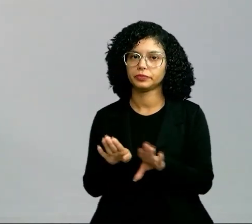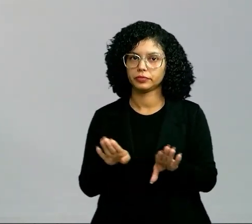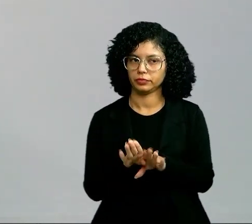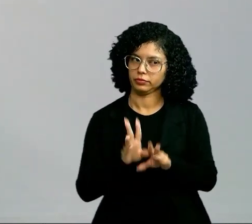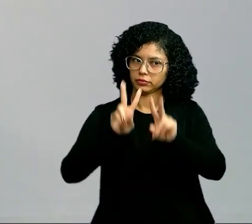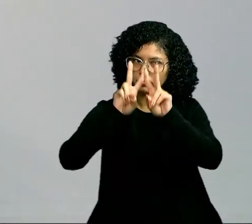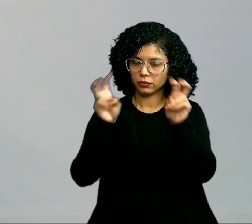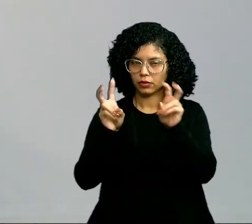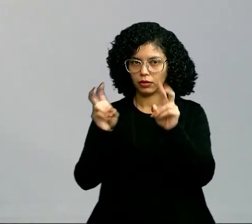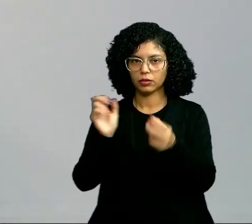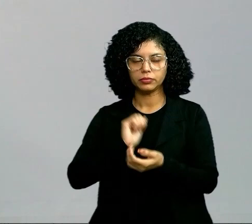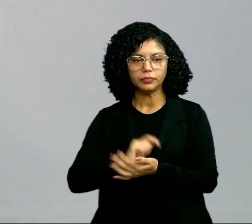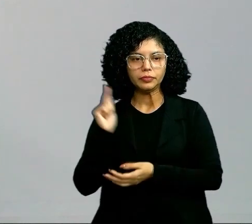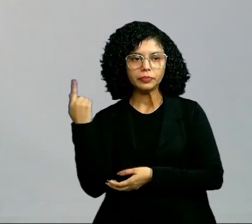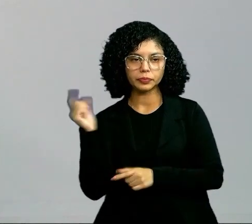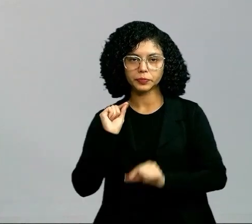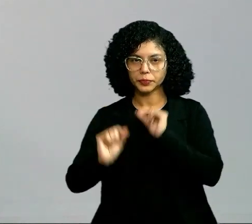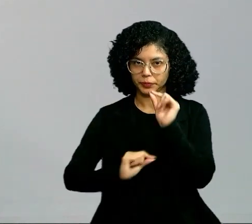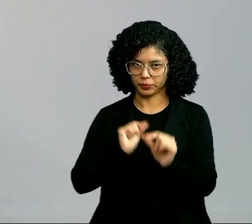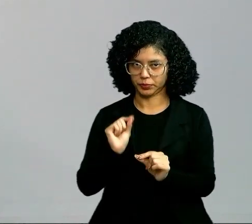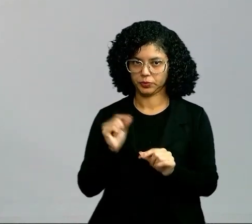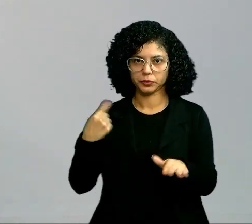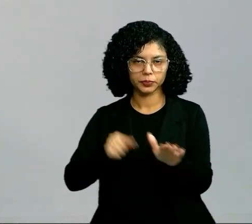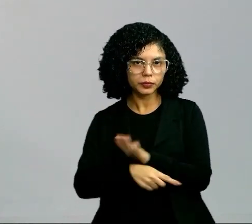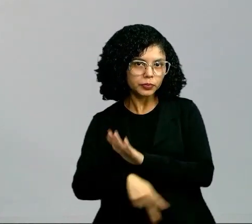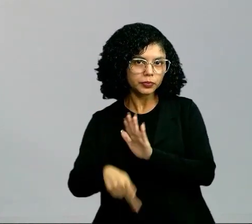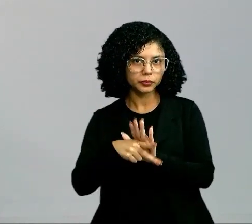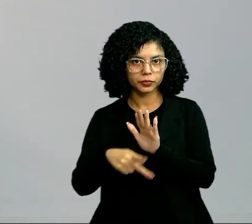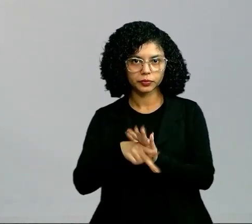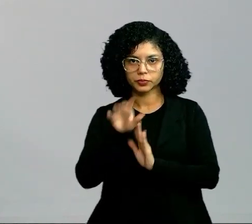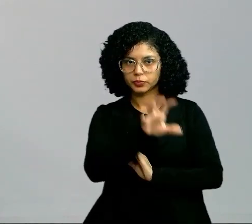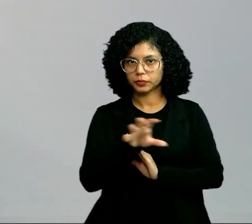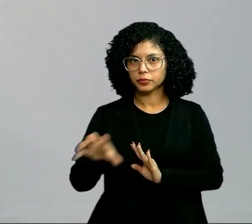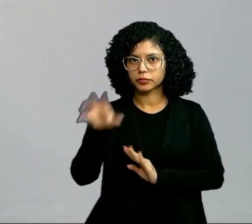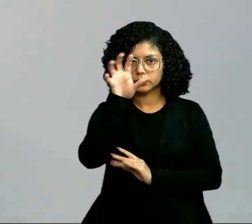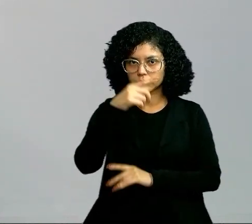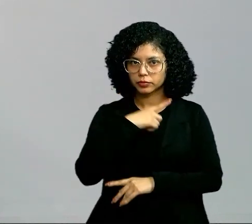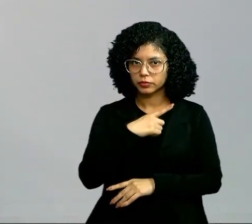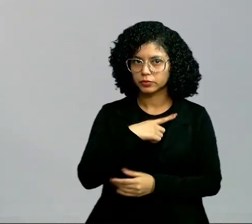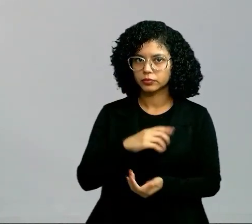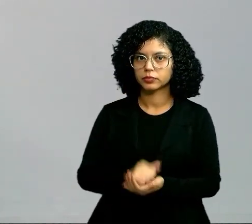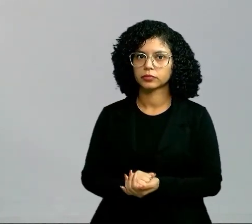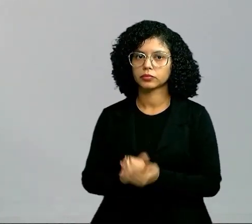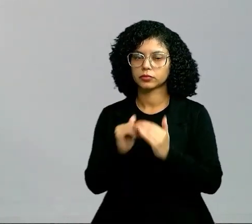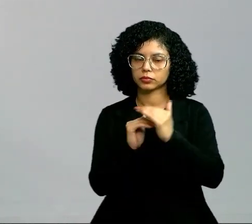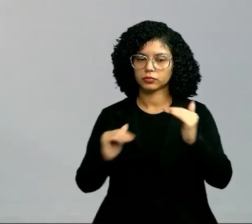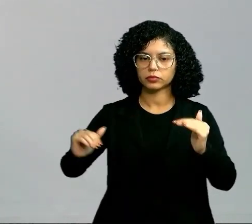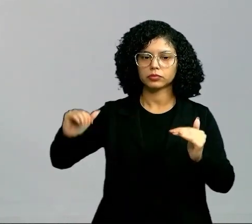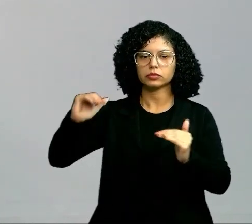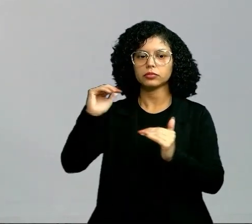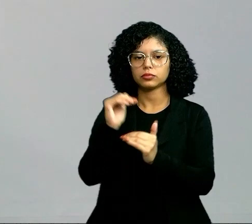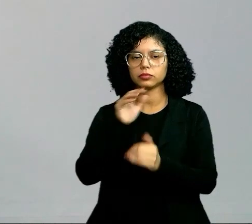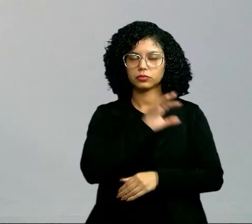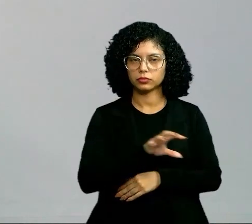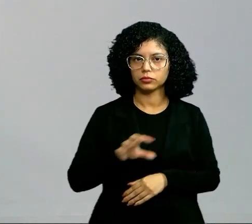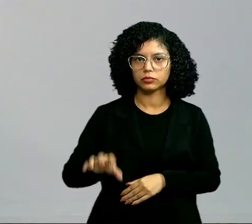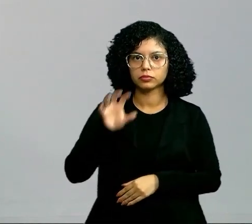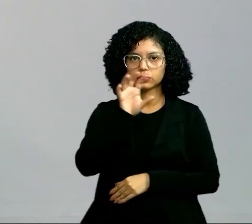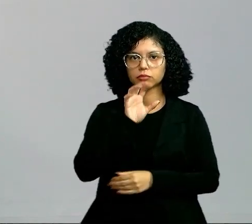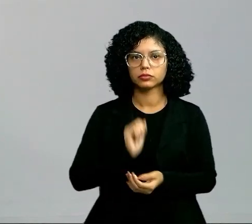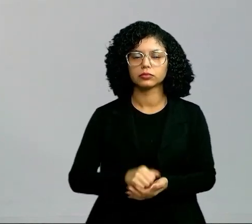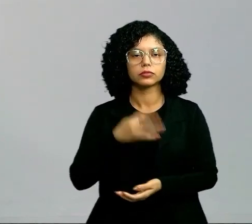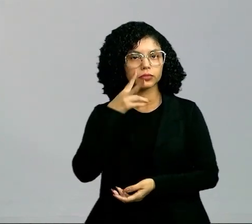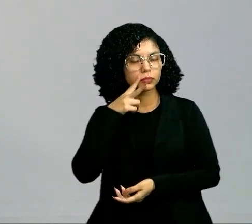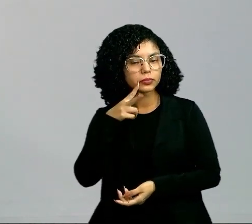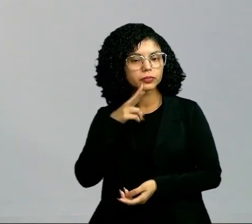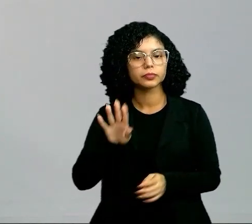em termos geográficos, que dentro dessas regionalizações existem as sub-regionalizações, né? Que é